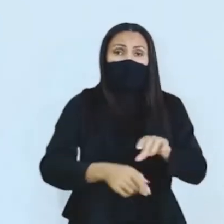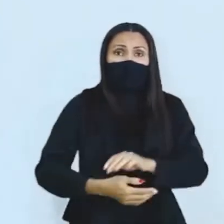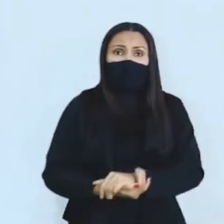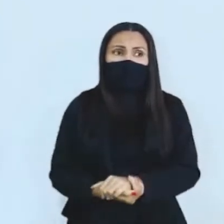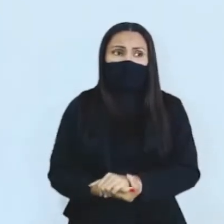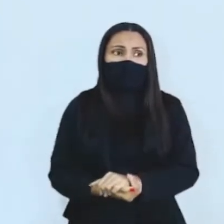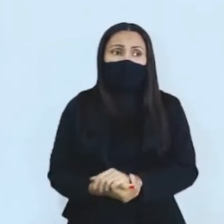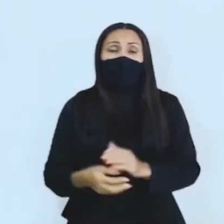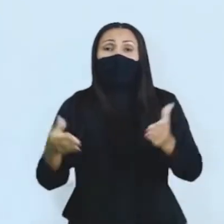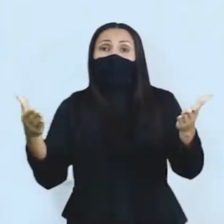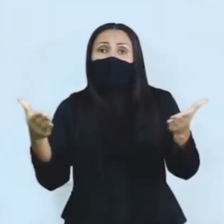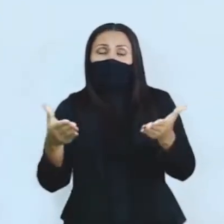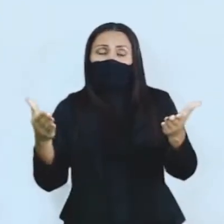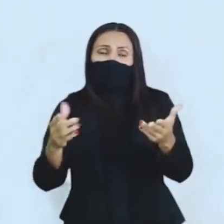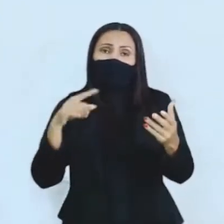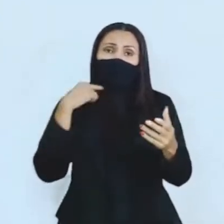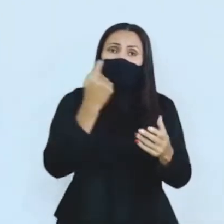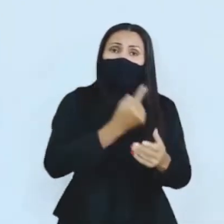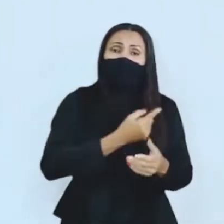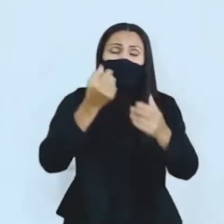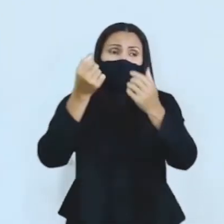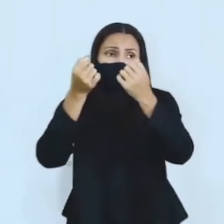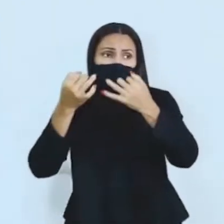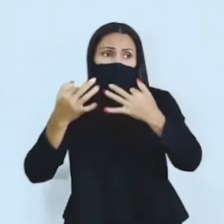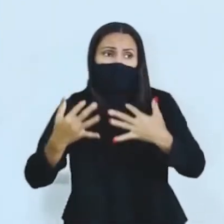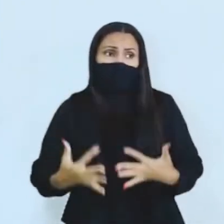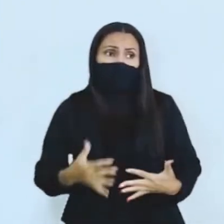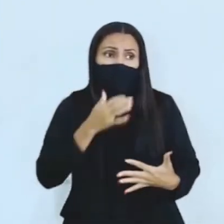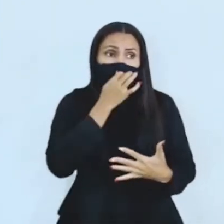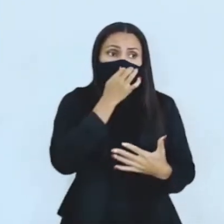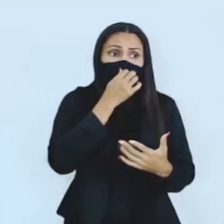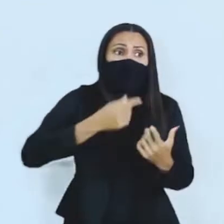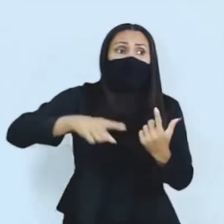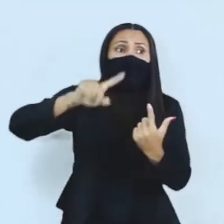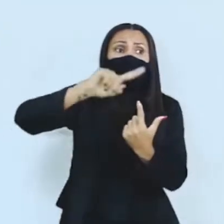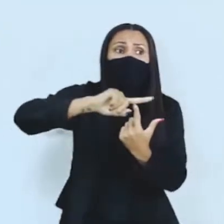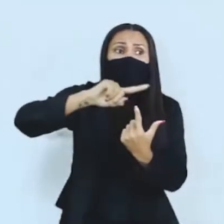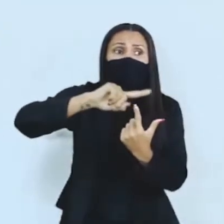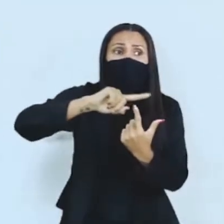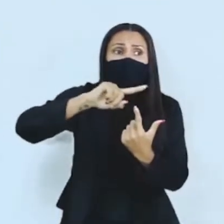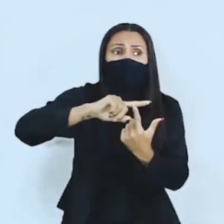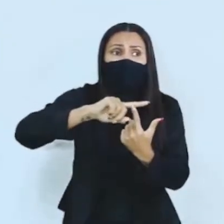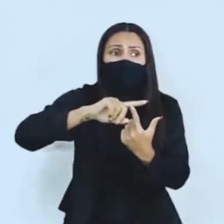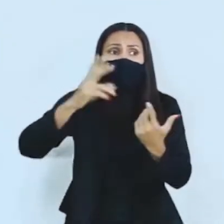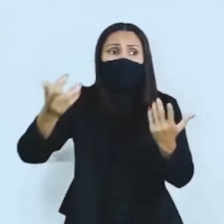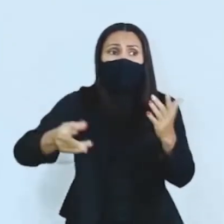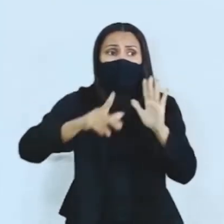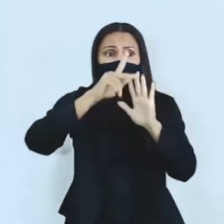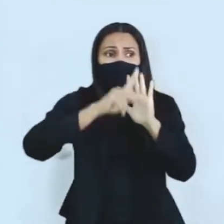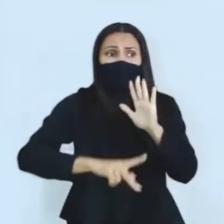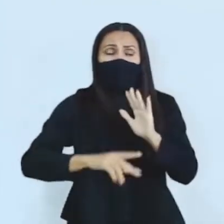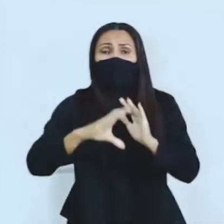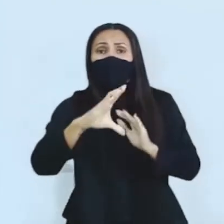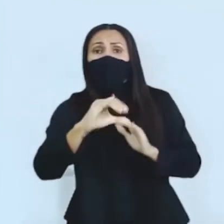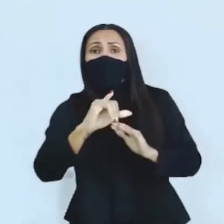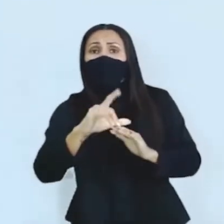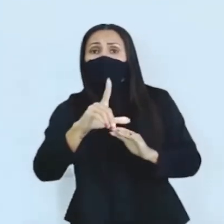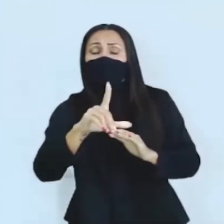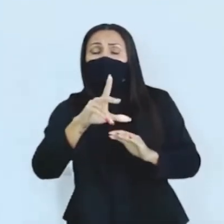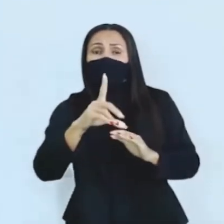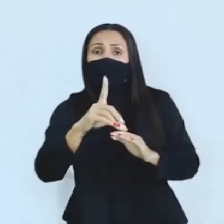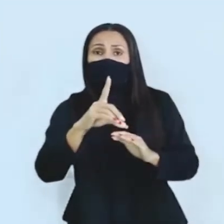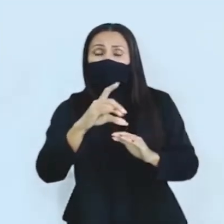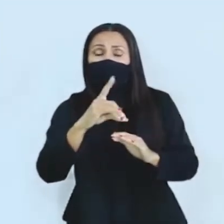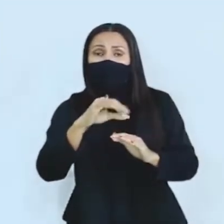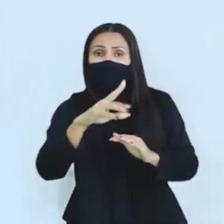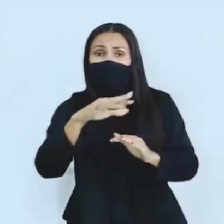Então, agora nós vamos falar sobre os tipos de projeção cilíndrica, que nós também falamos na aula anterior,